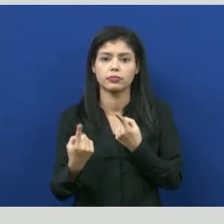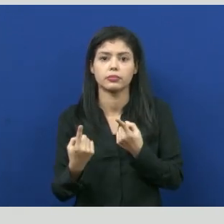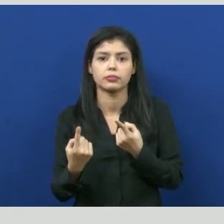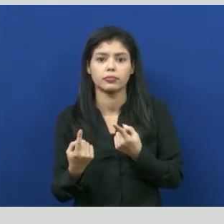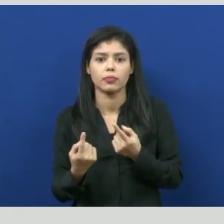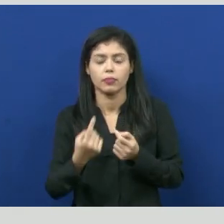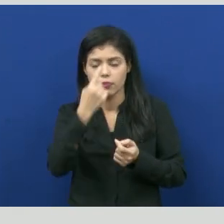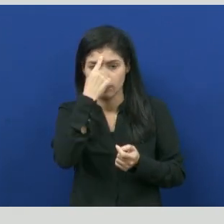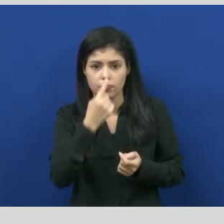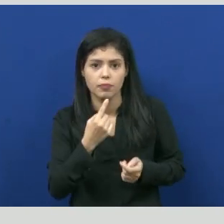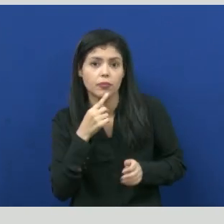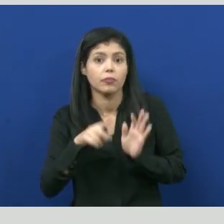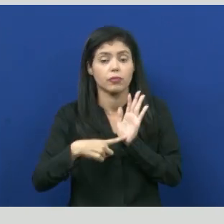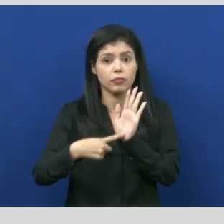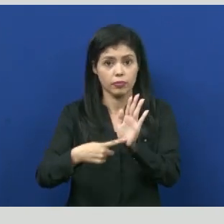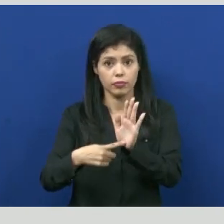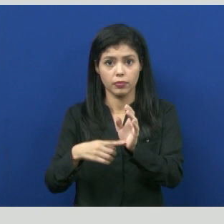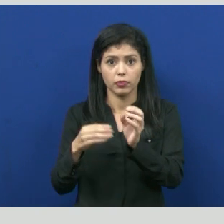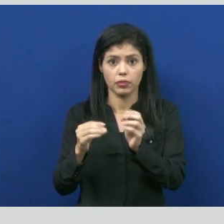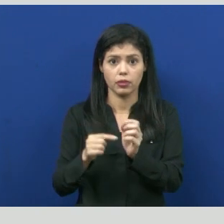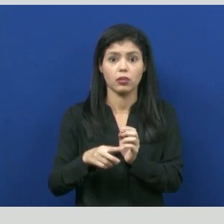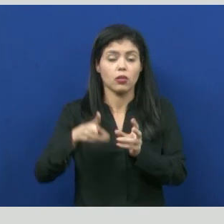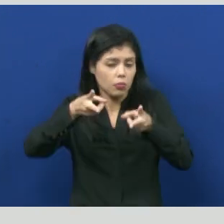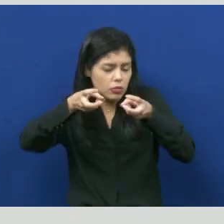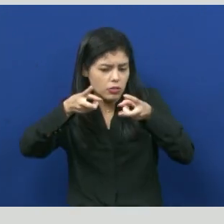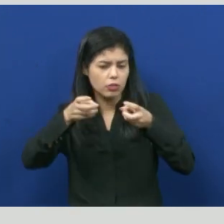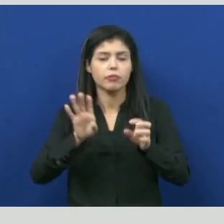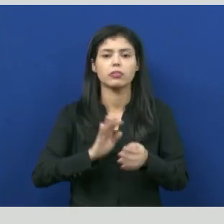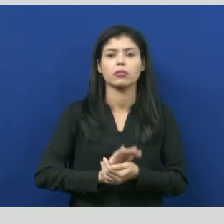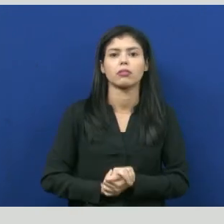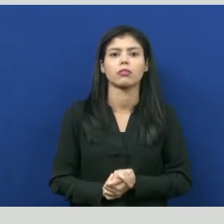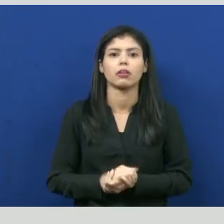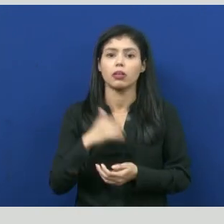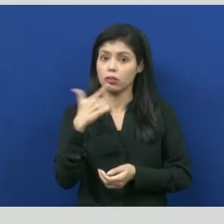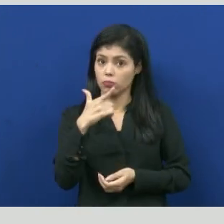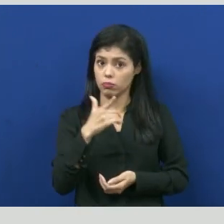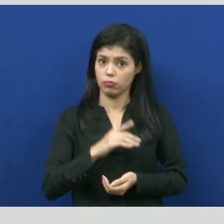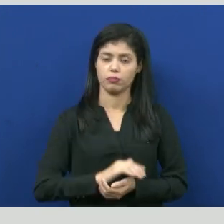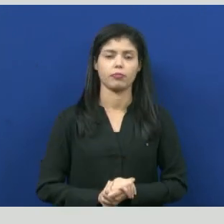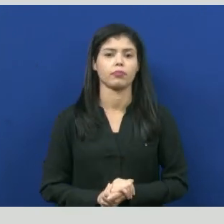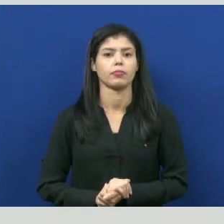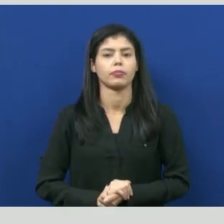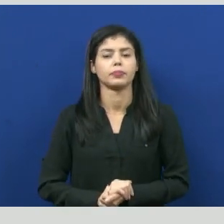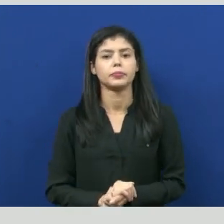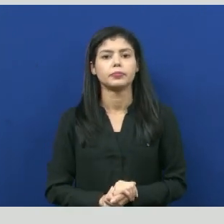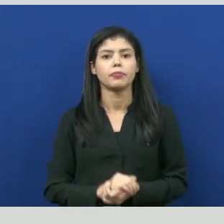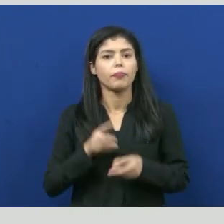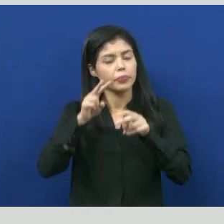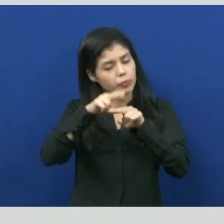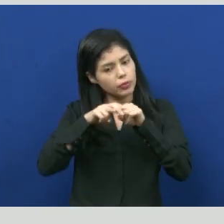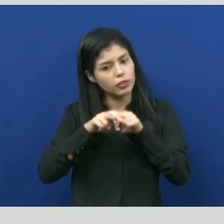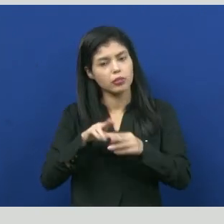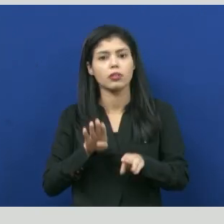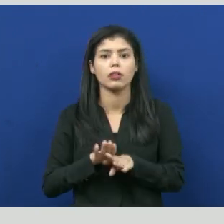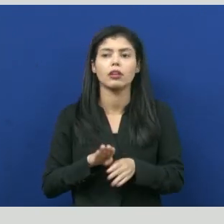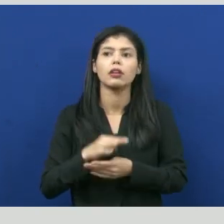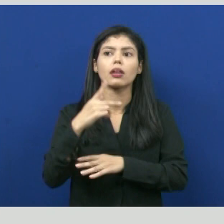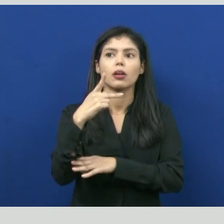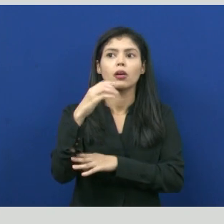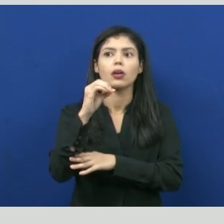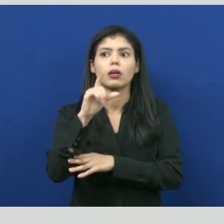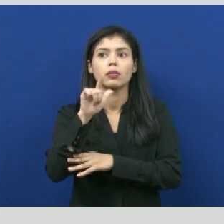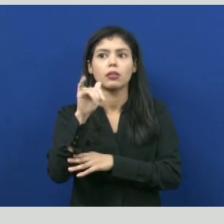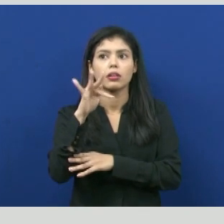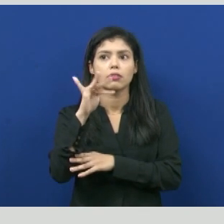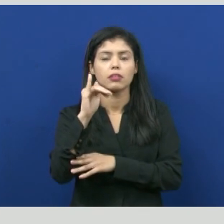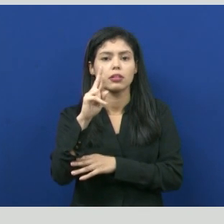naquela representação, naquela observação, não há. Por isso, nós chamamos de